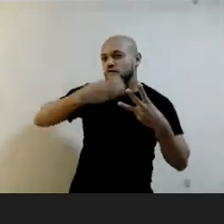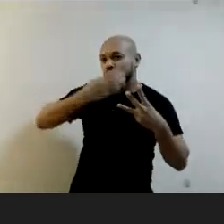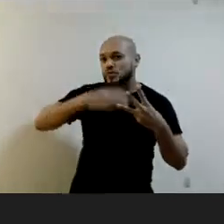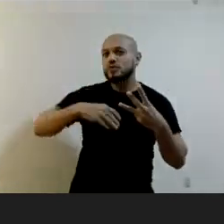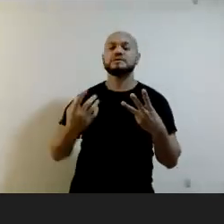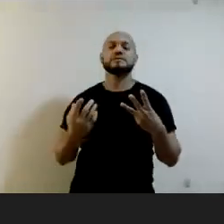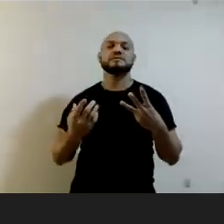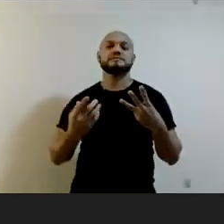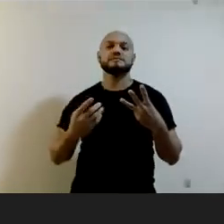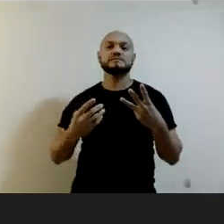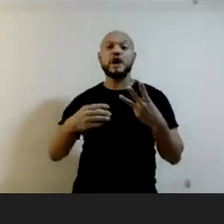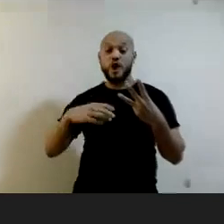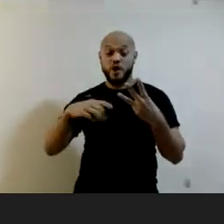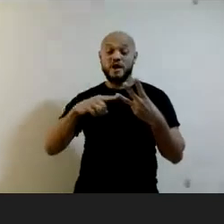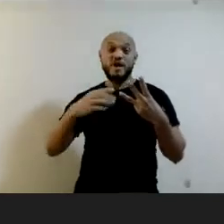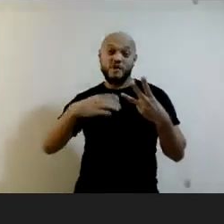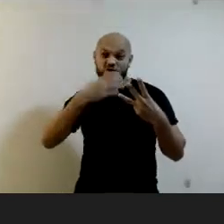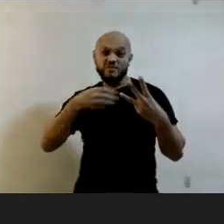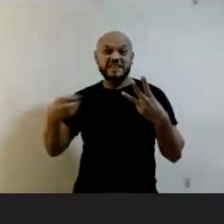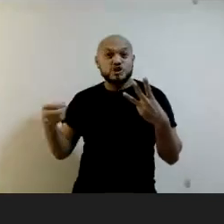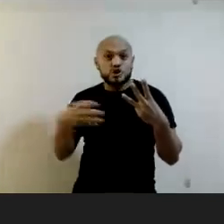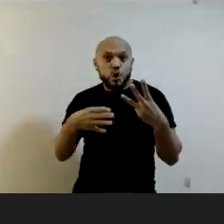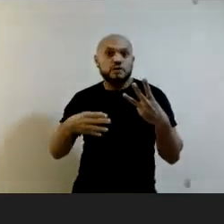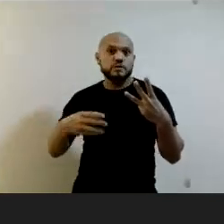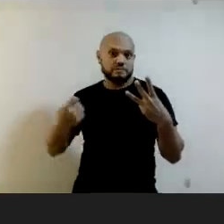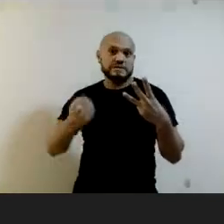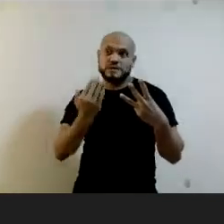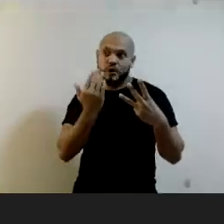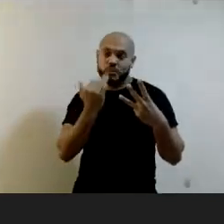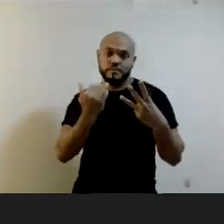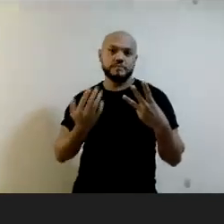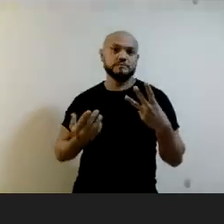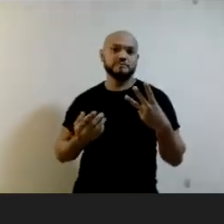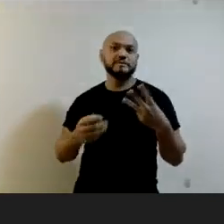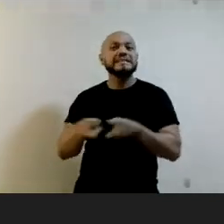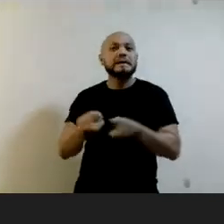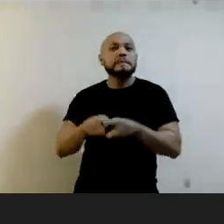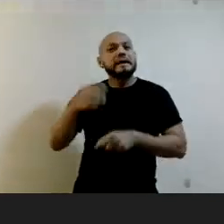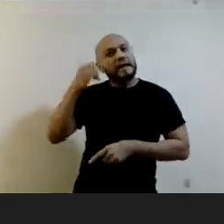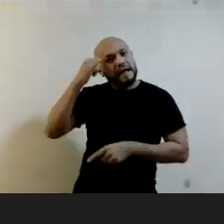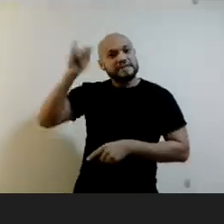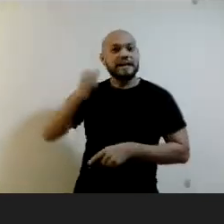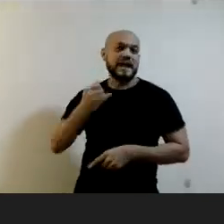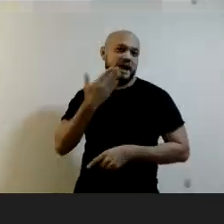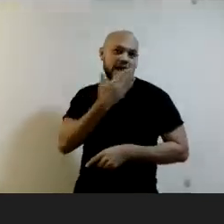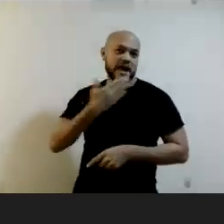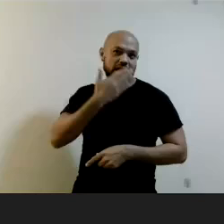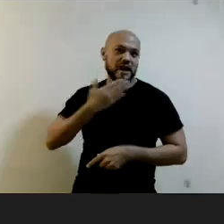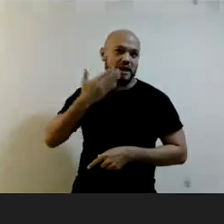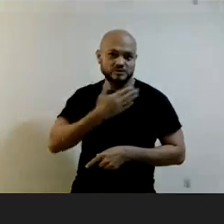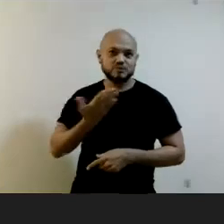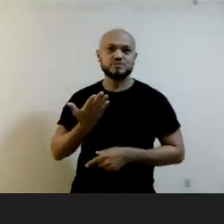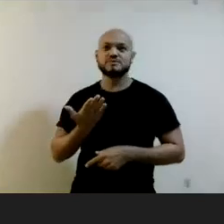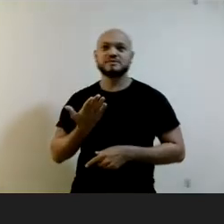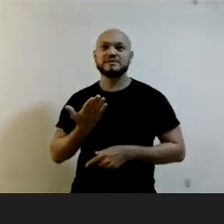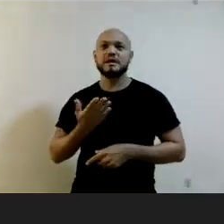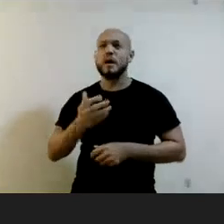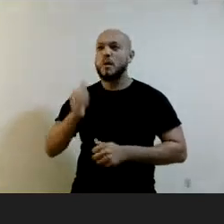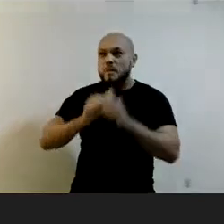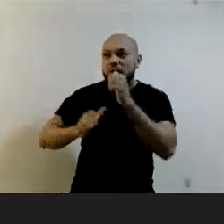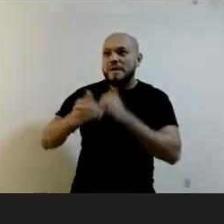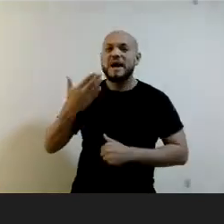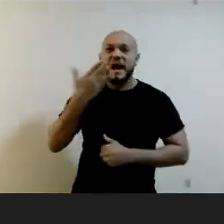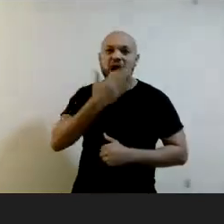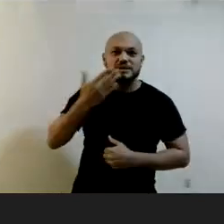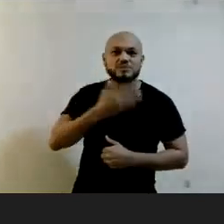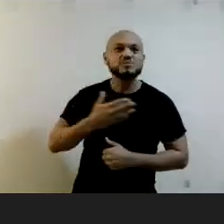frutas frescas e evitar, né, o açúcar, né, bebidas açucaradas,